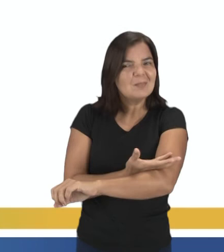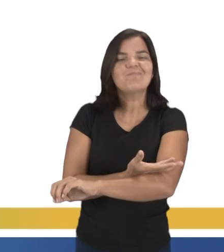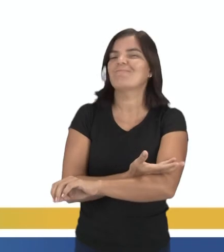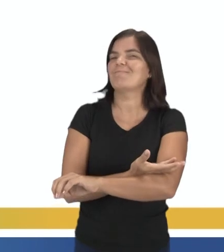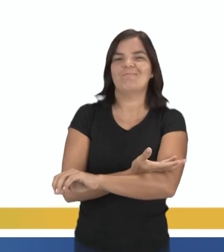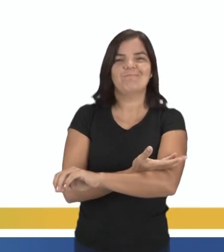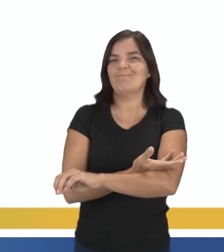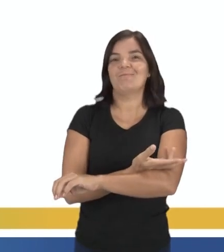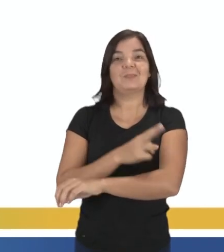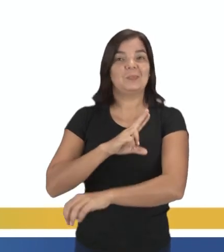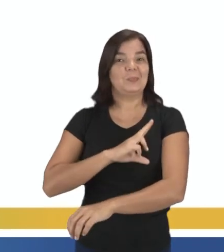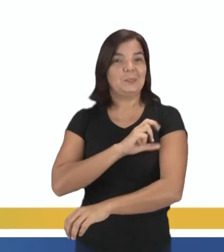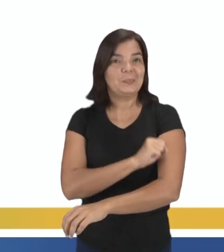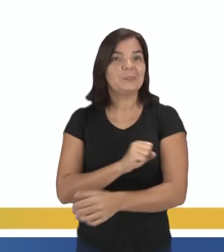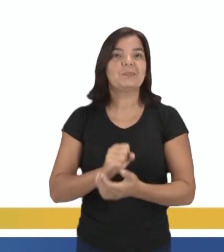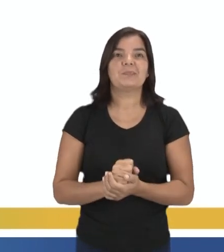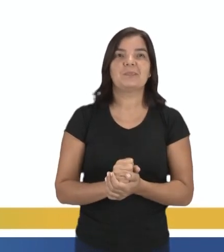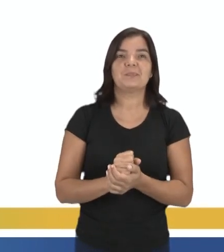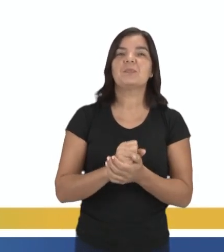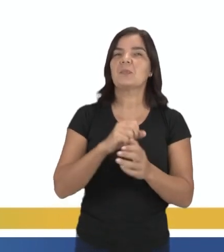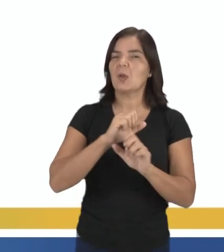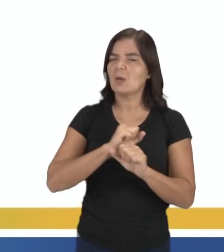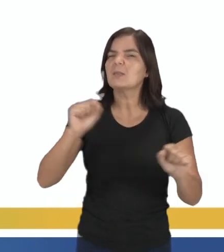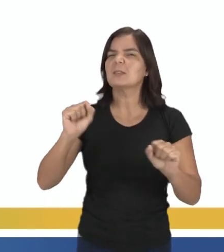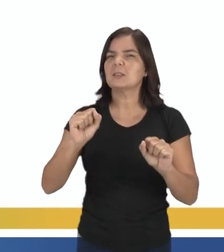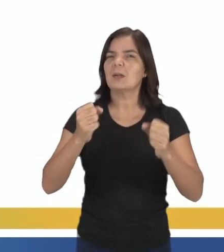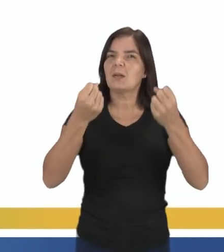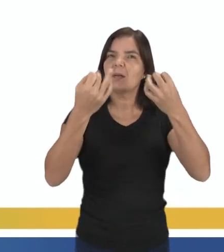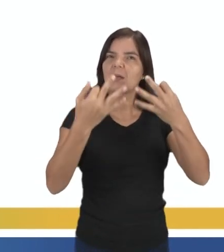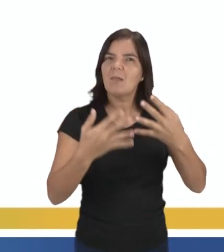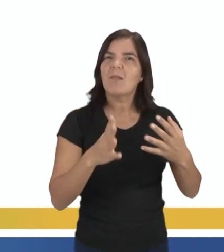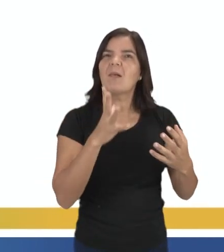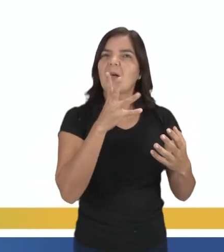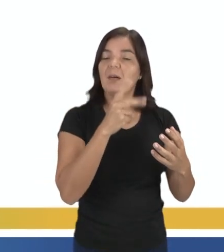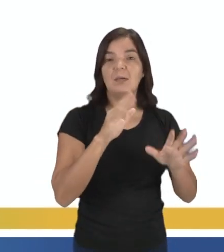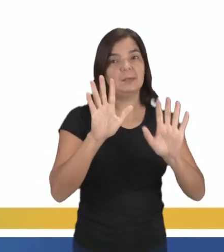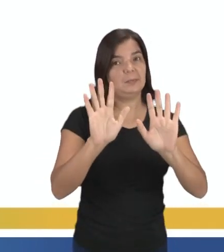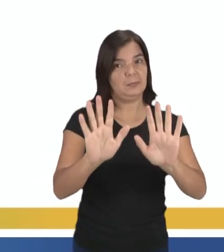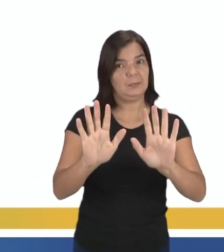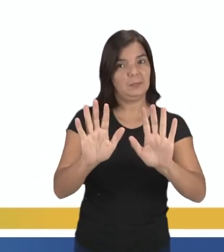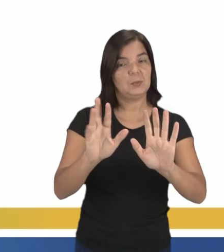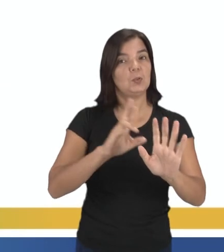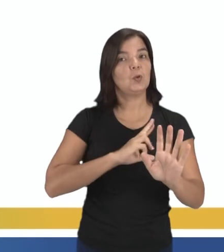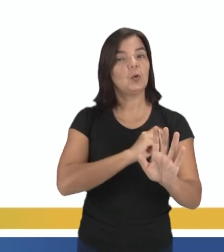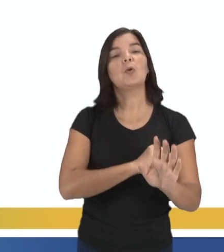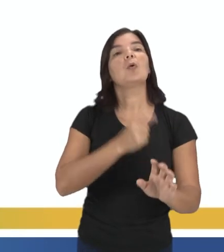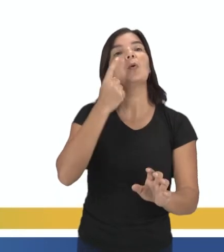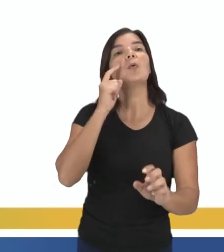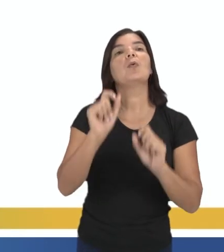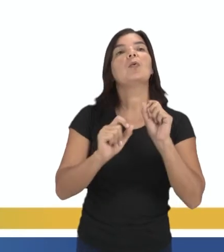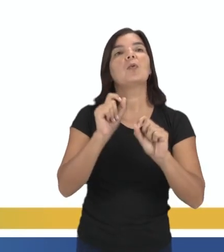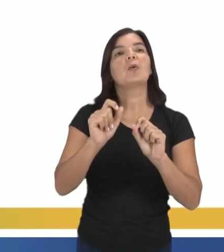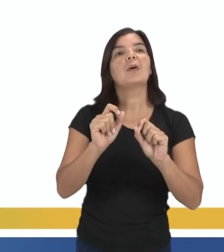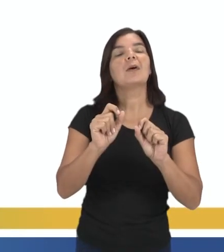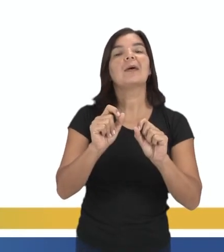sentimentalismo? Espírito de aventura, narrativa lenta? Ó, romantismo. Então o que nos